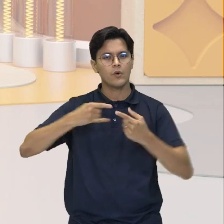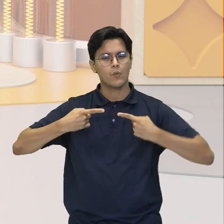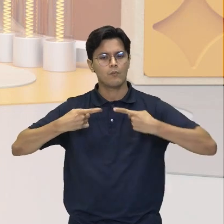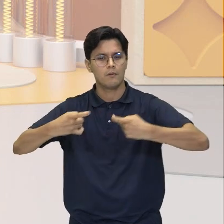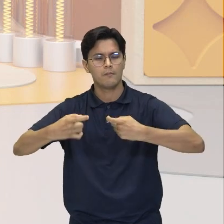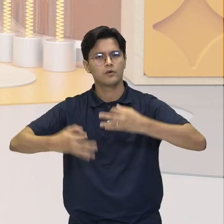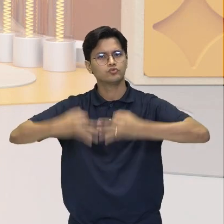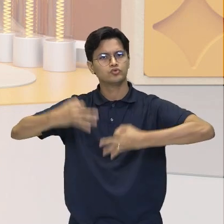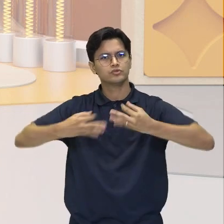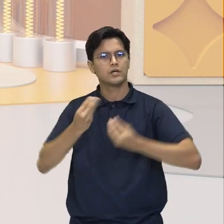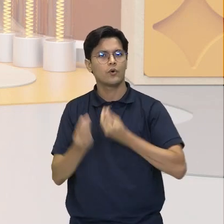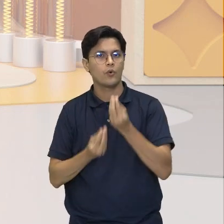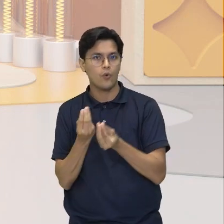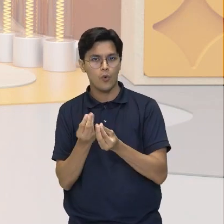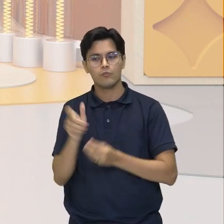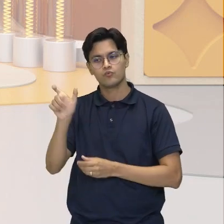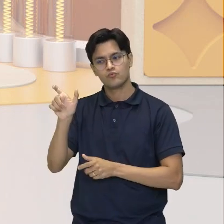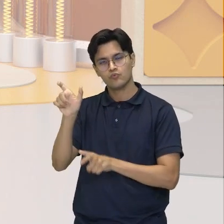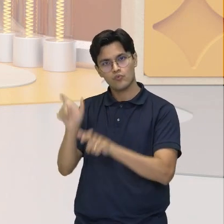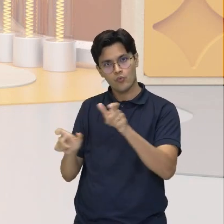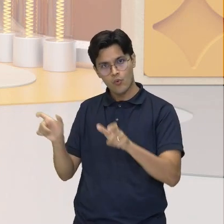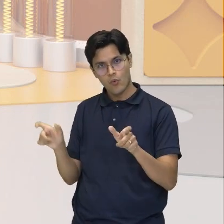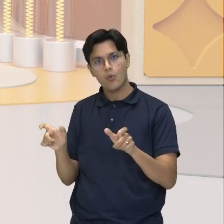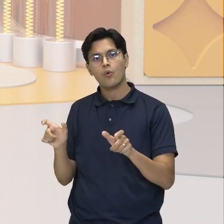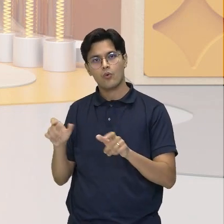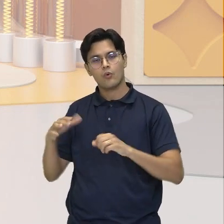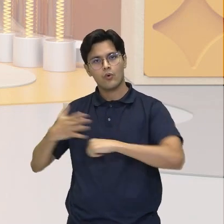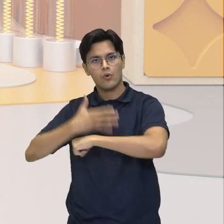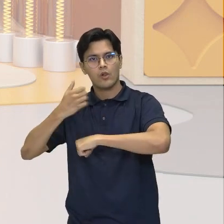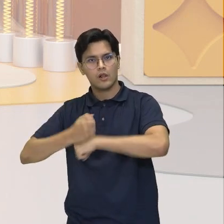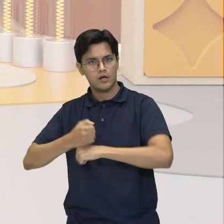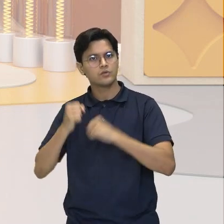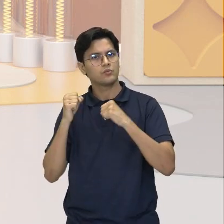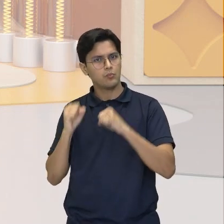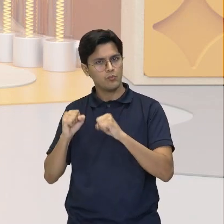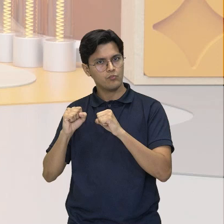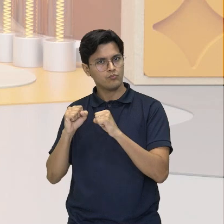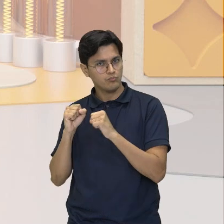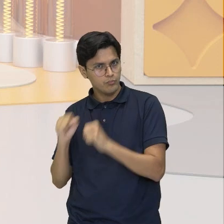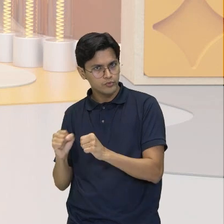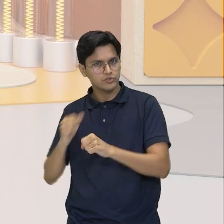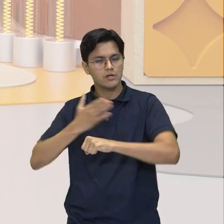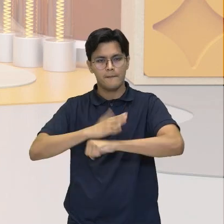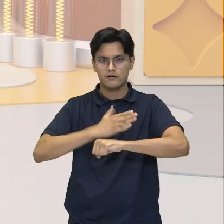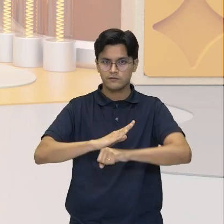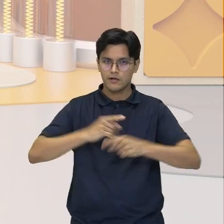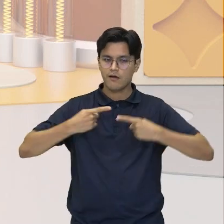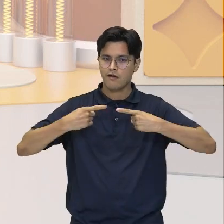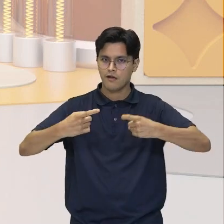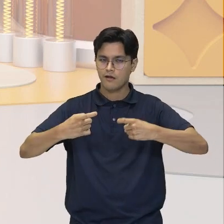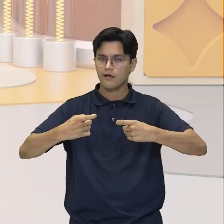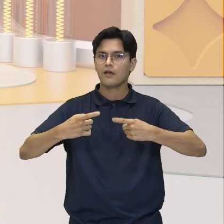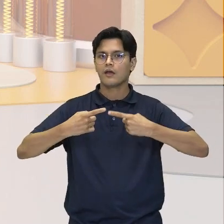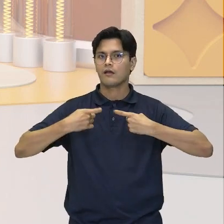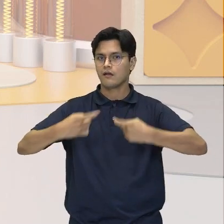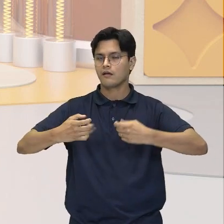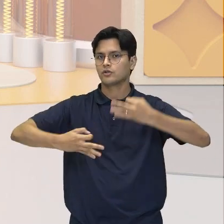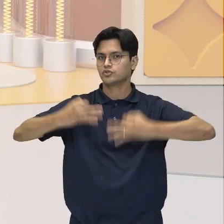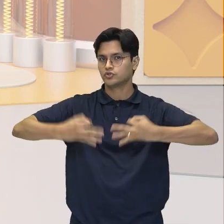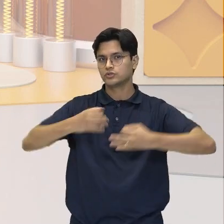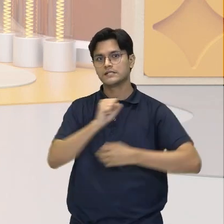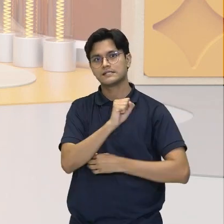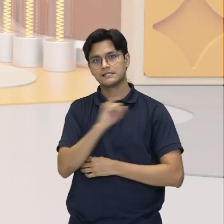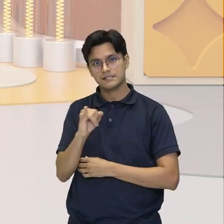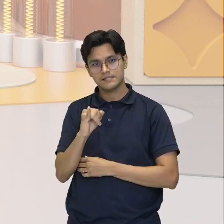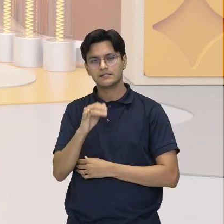a justificativa de que aquela tribo ou aquele indígena estava praticando algum ato